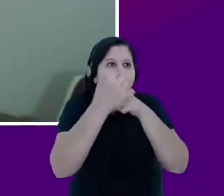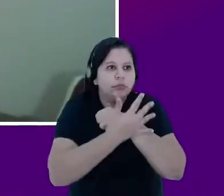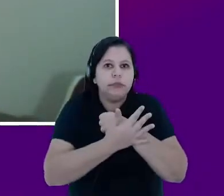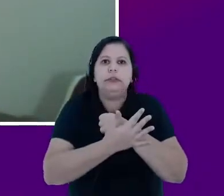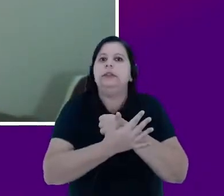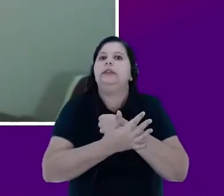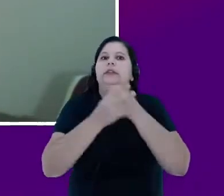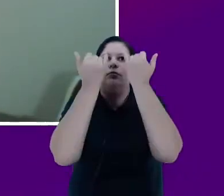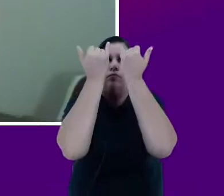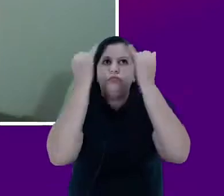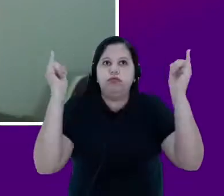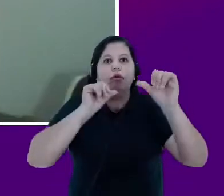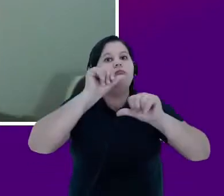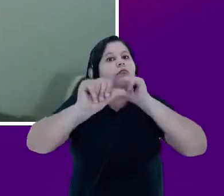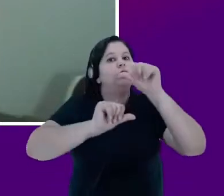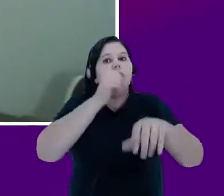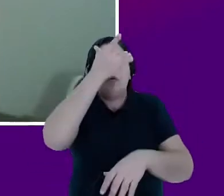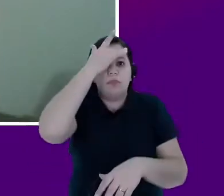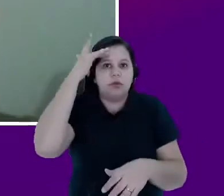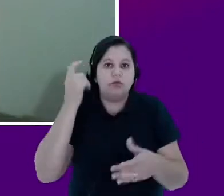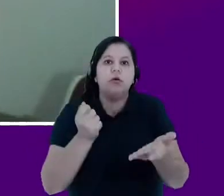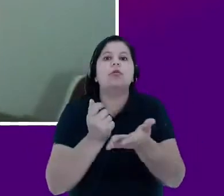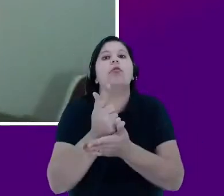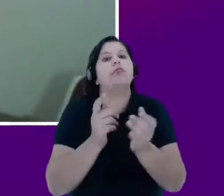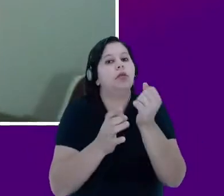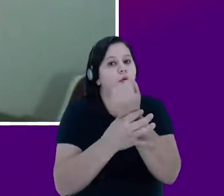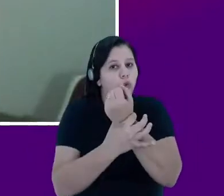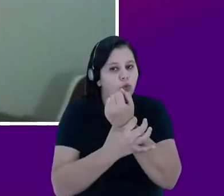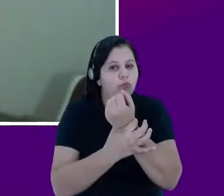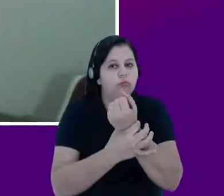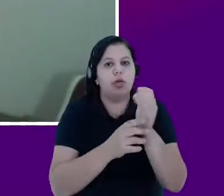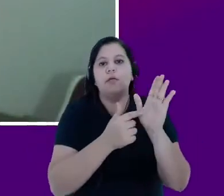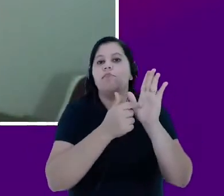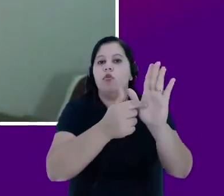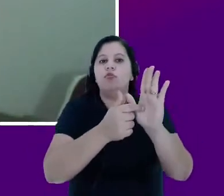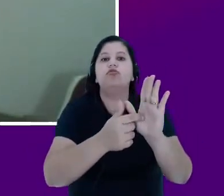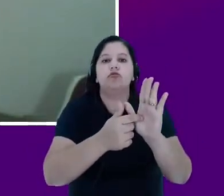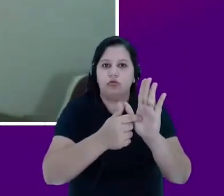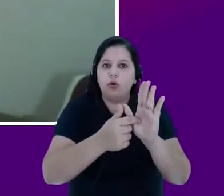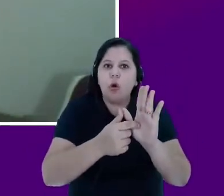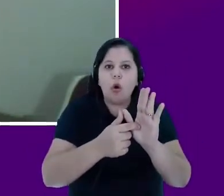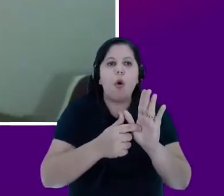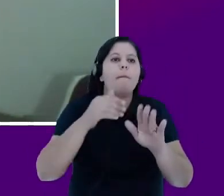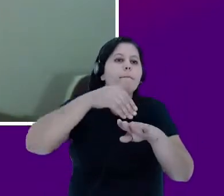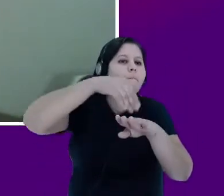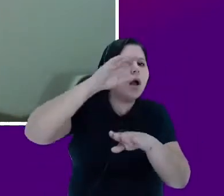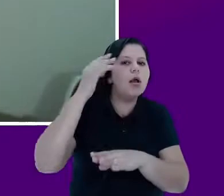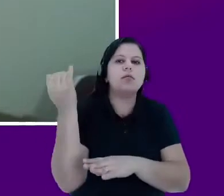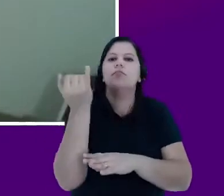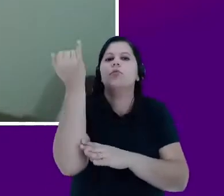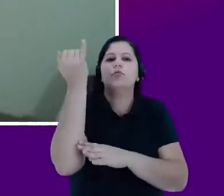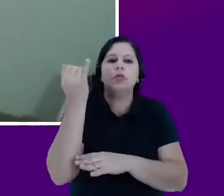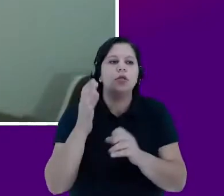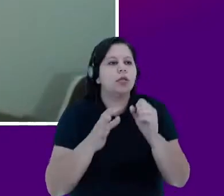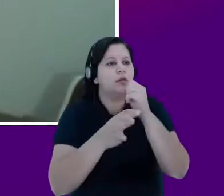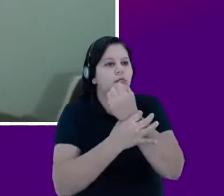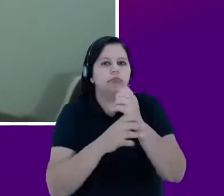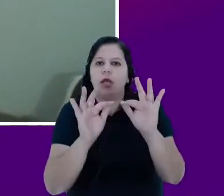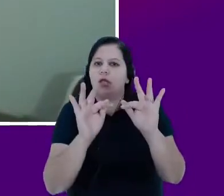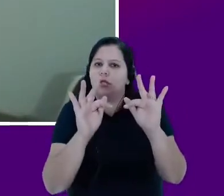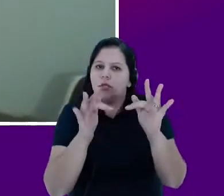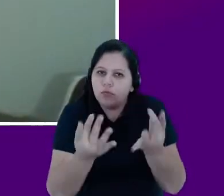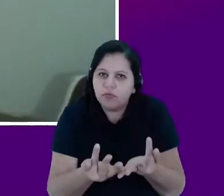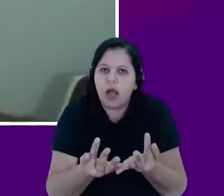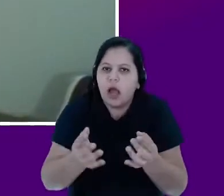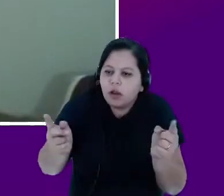do consumidor e destacou ainda mais a necessidade das seguradoras simplificarem, melhorarem, automatizarem